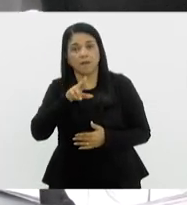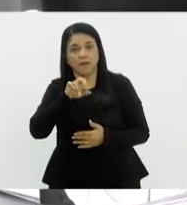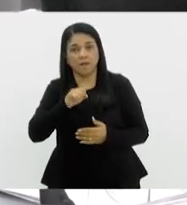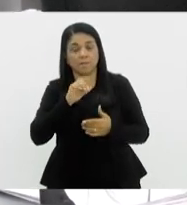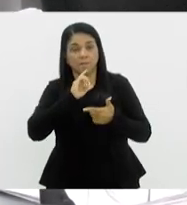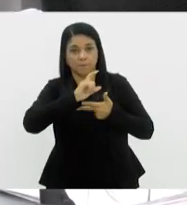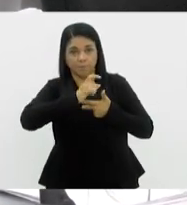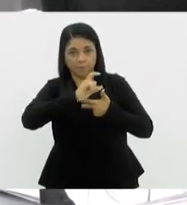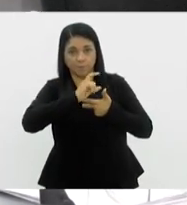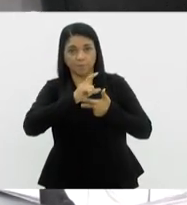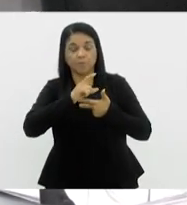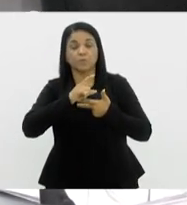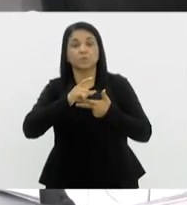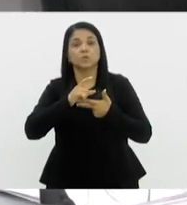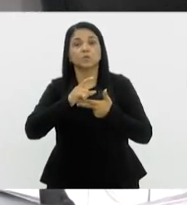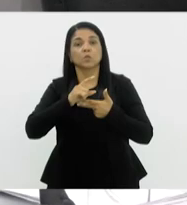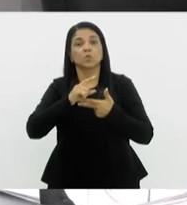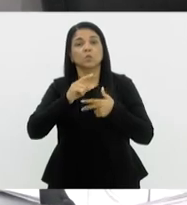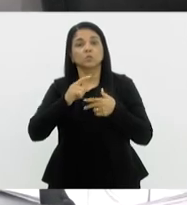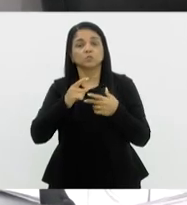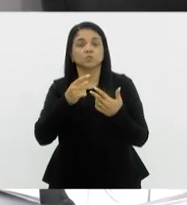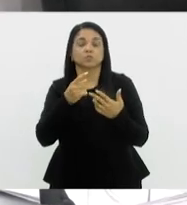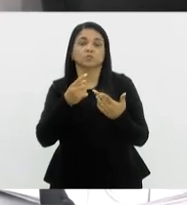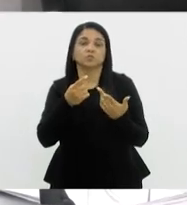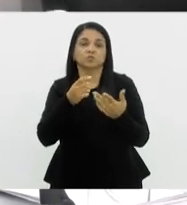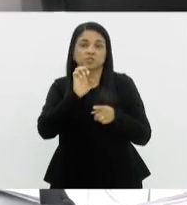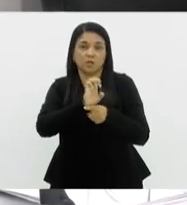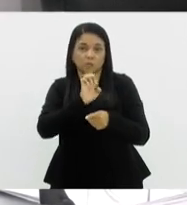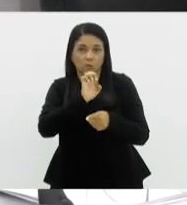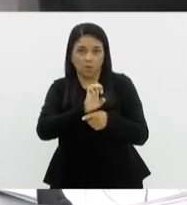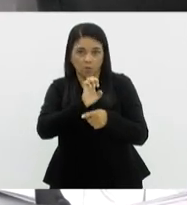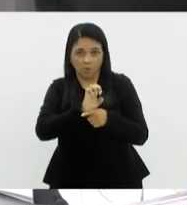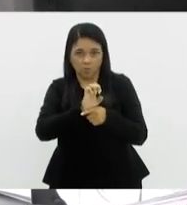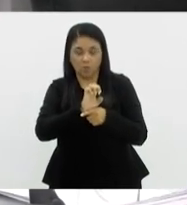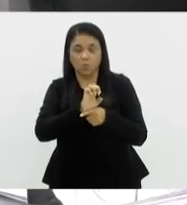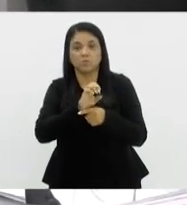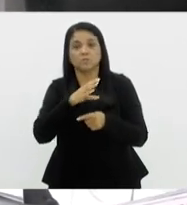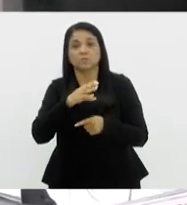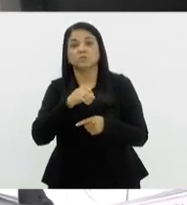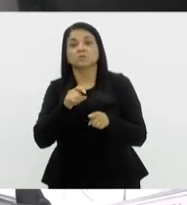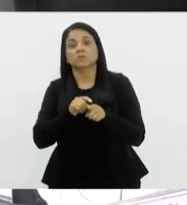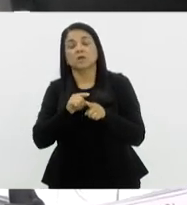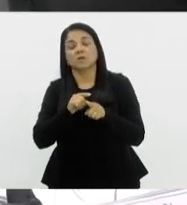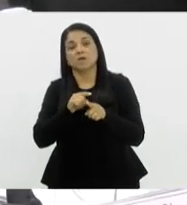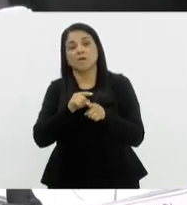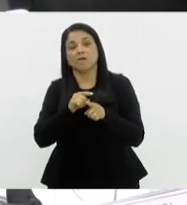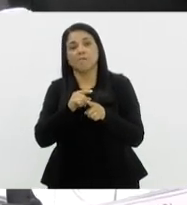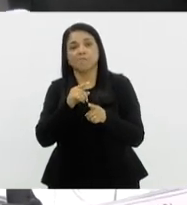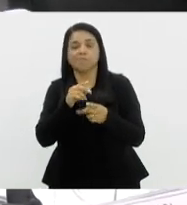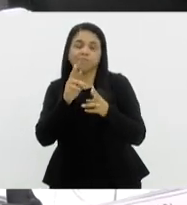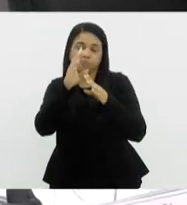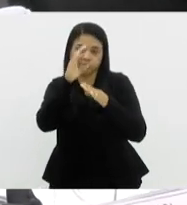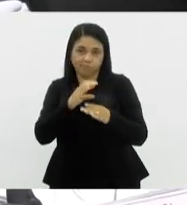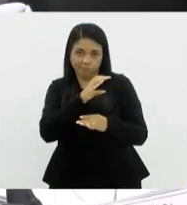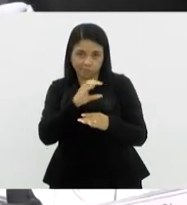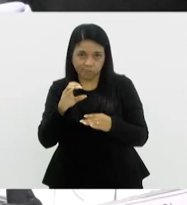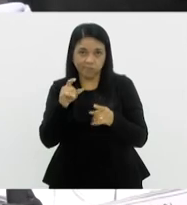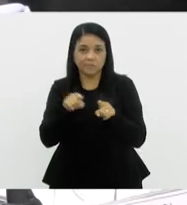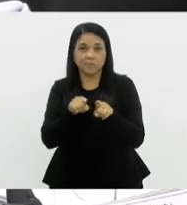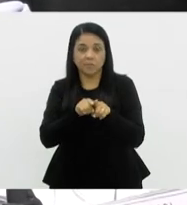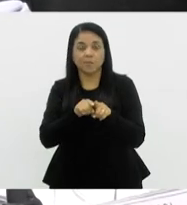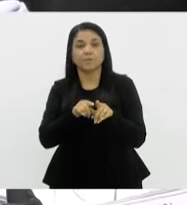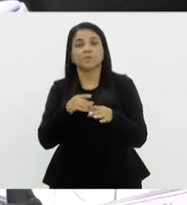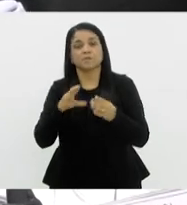instituir o Circuito Estadual de Turismo Religioso Rotas do Sagrado. O parecer é pela constitucionalidade com